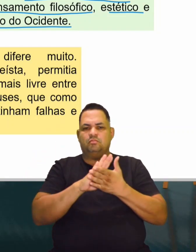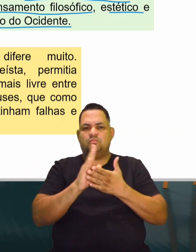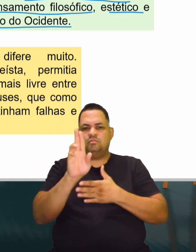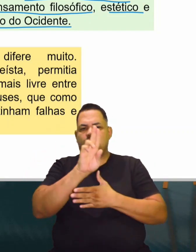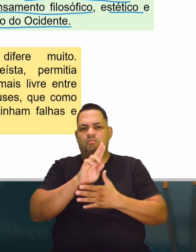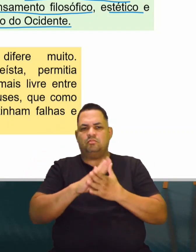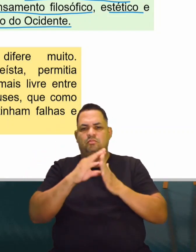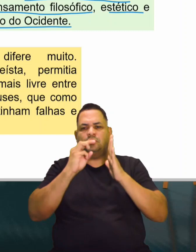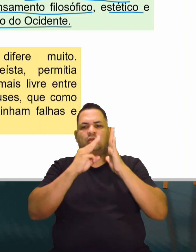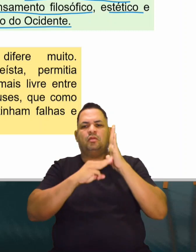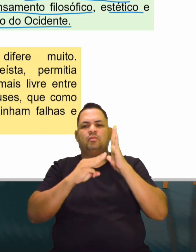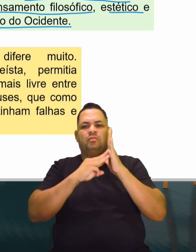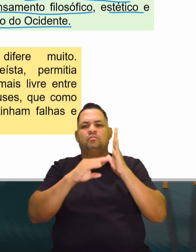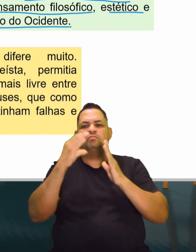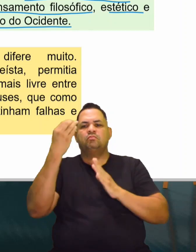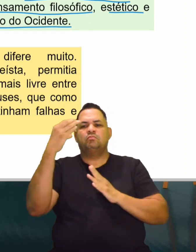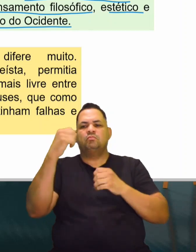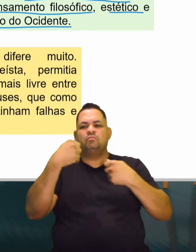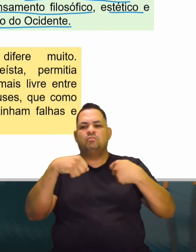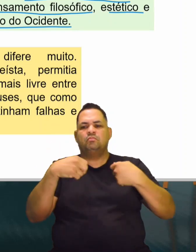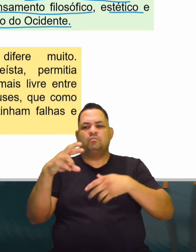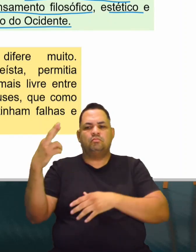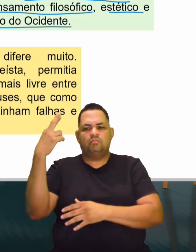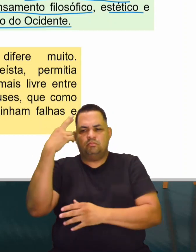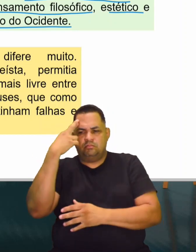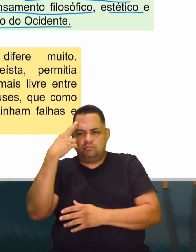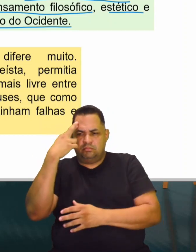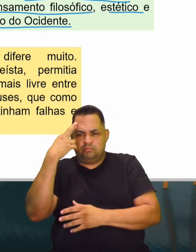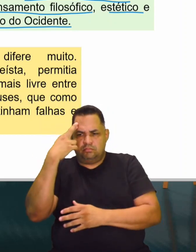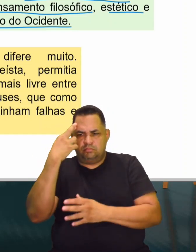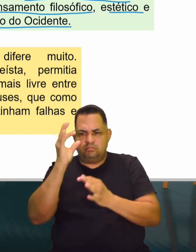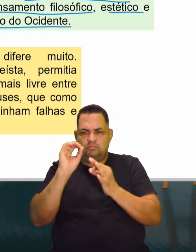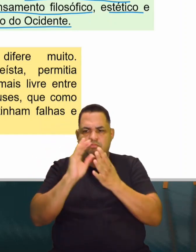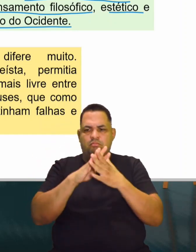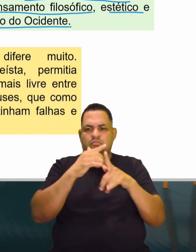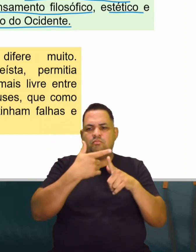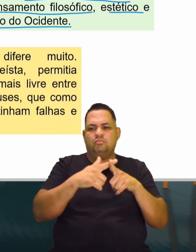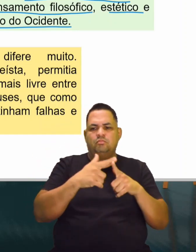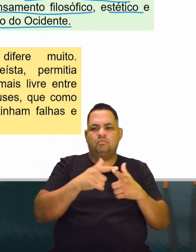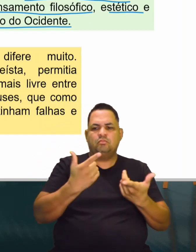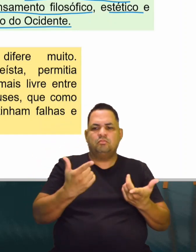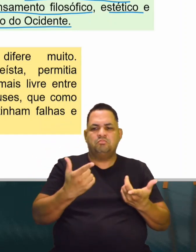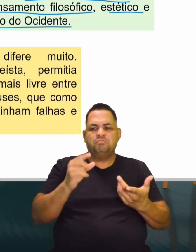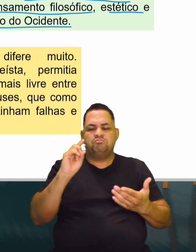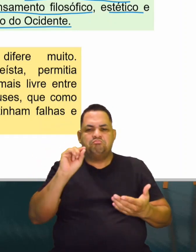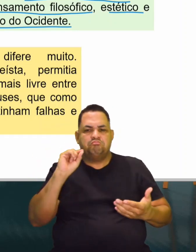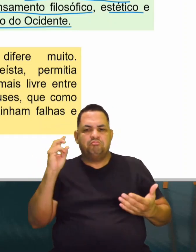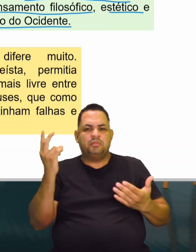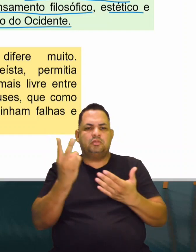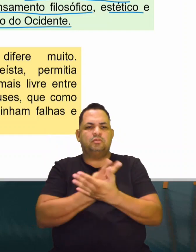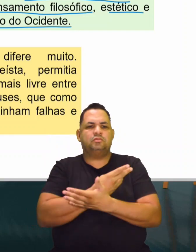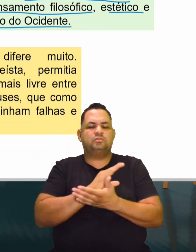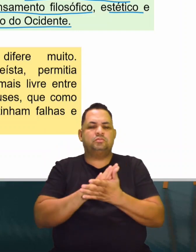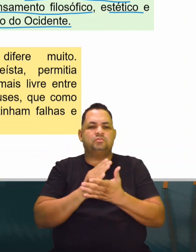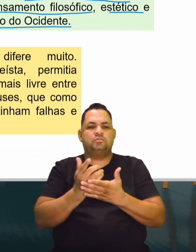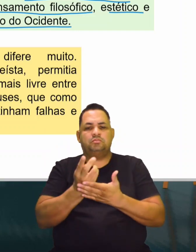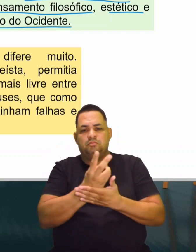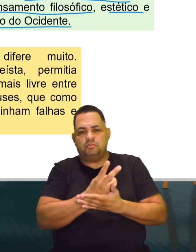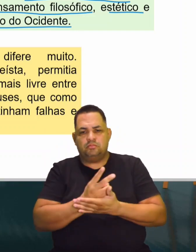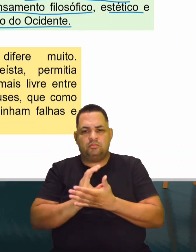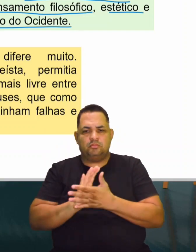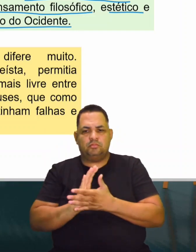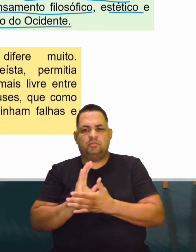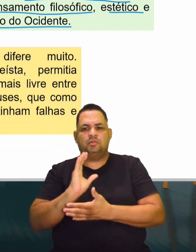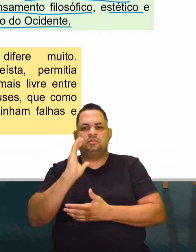método científico, é preciso refletir, né, sobre um problema, sobre uma questão e buscar resolvê-las. Então,